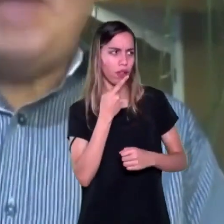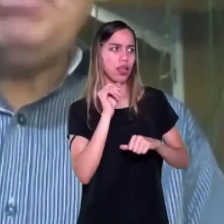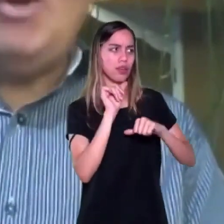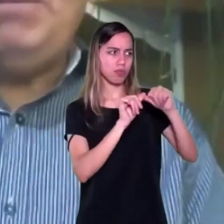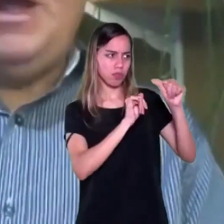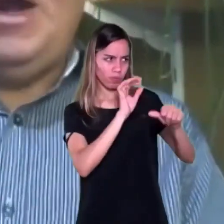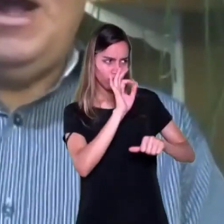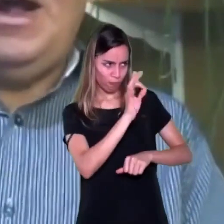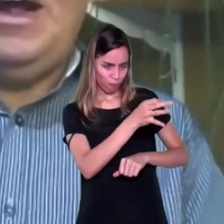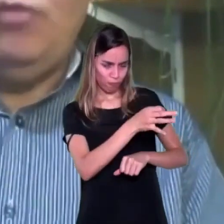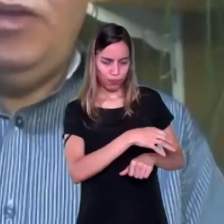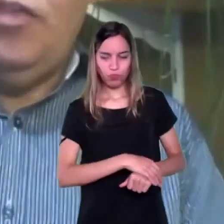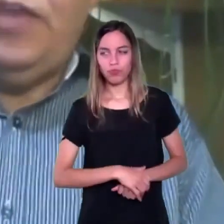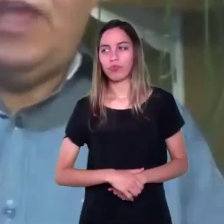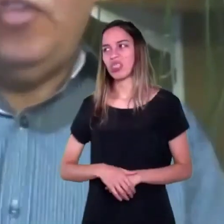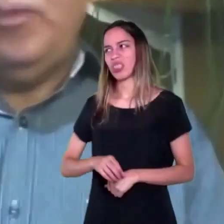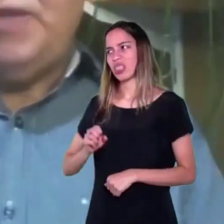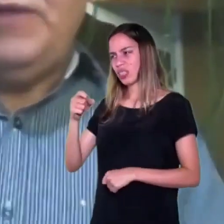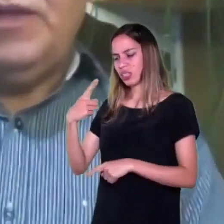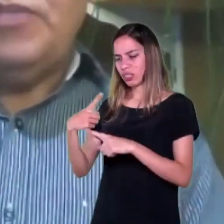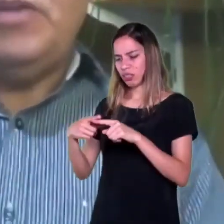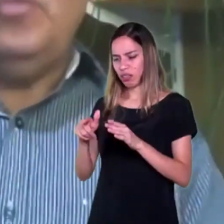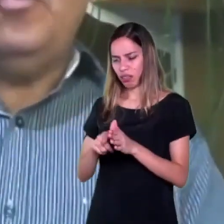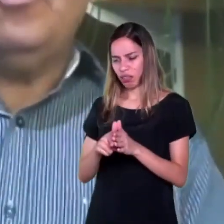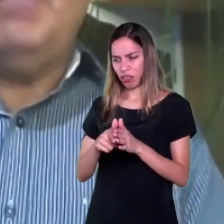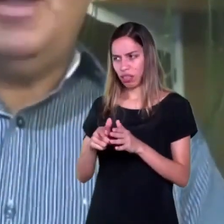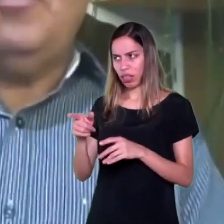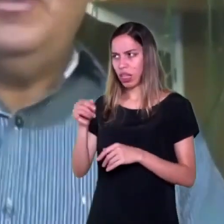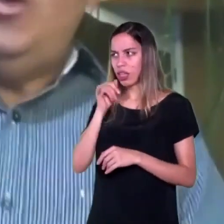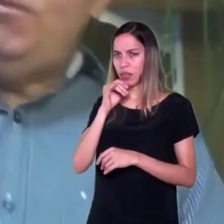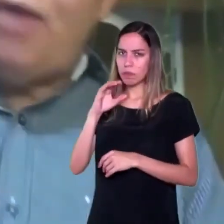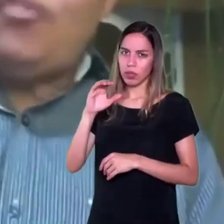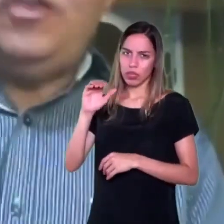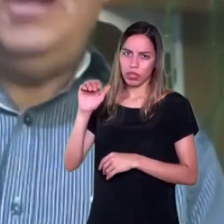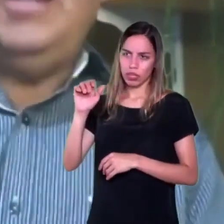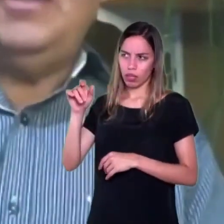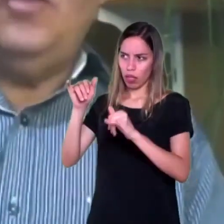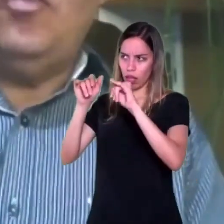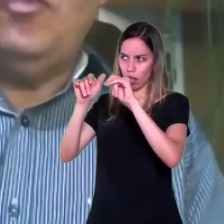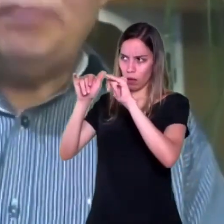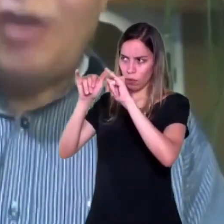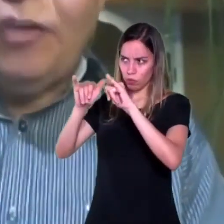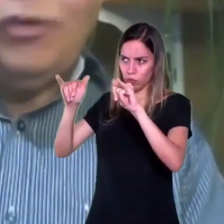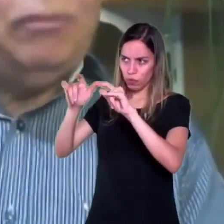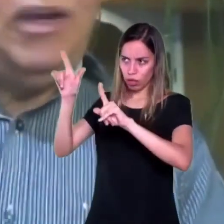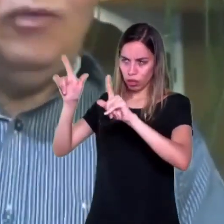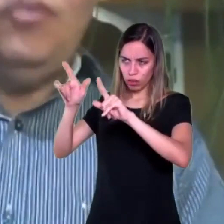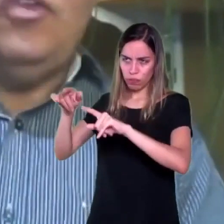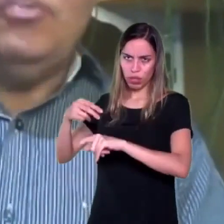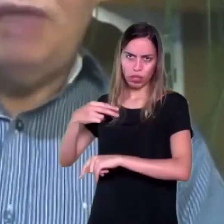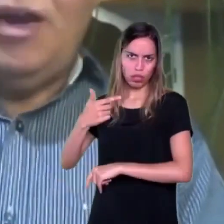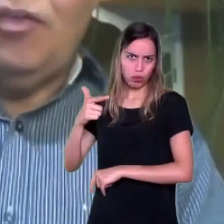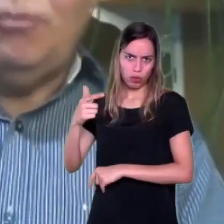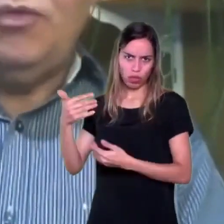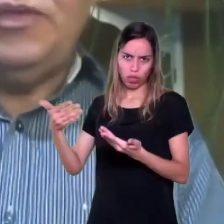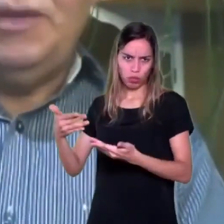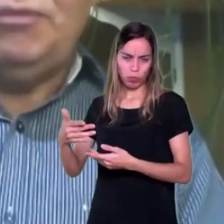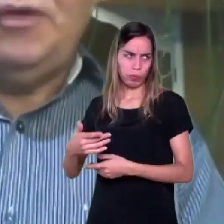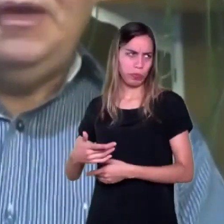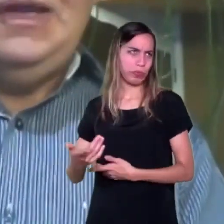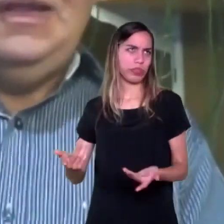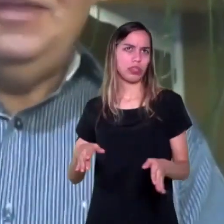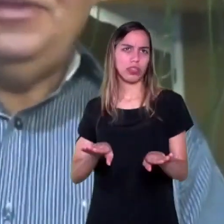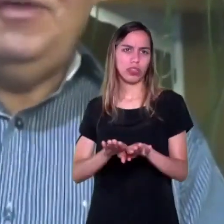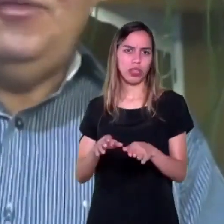isso, a própria revista Cacete e Planeta já não existe mais, né? O Pasquim, que era a nossa inspiração também, não existe mais há muito